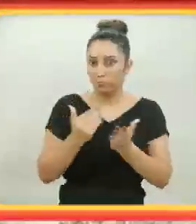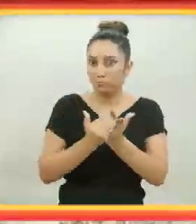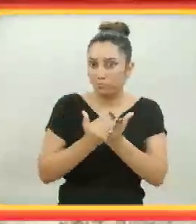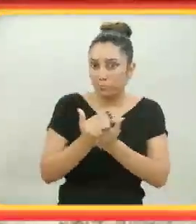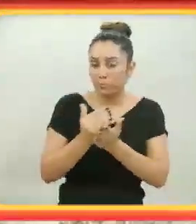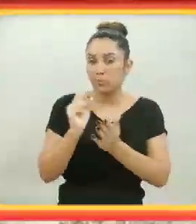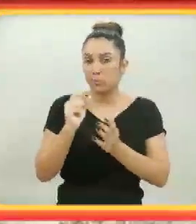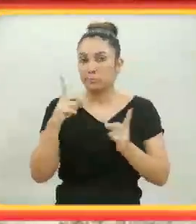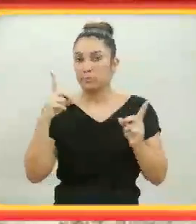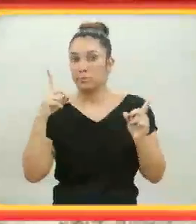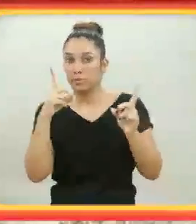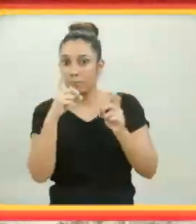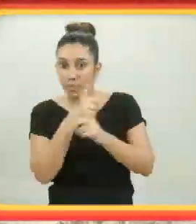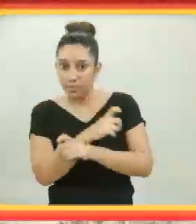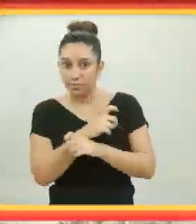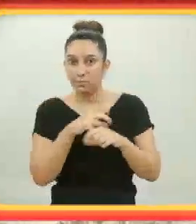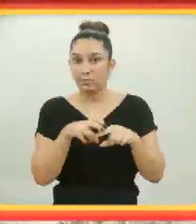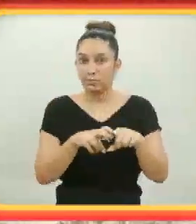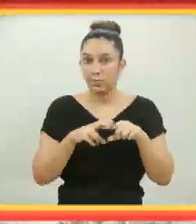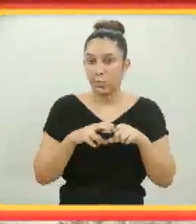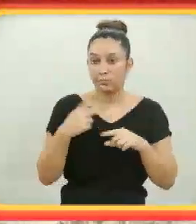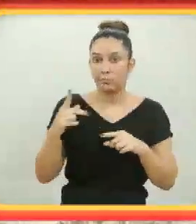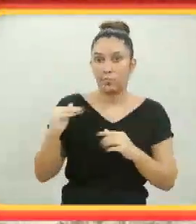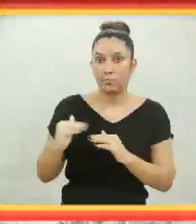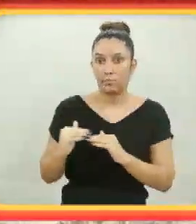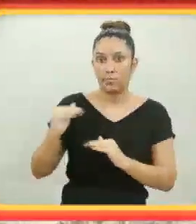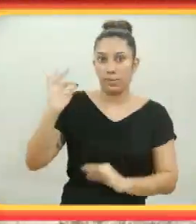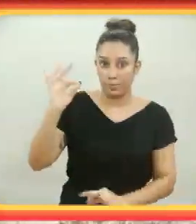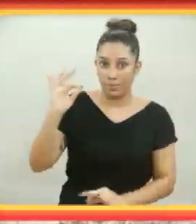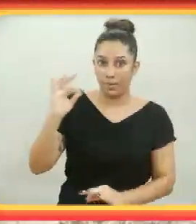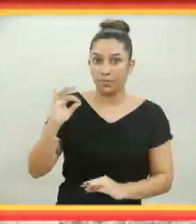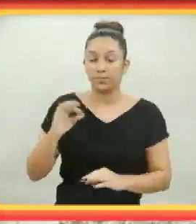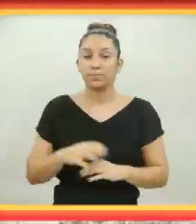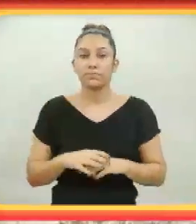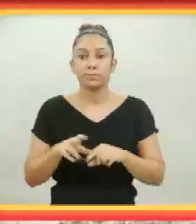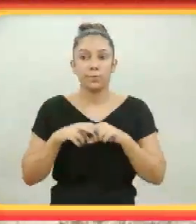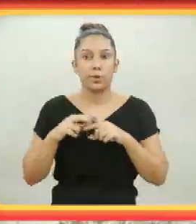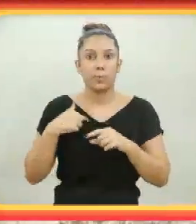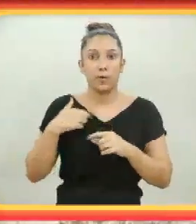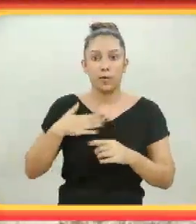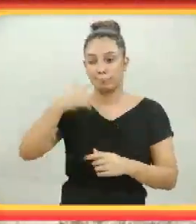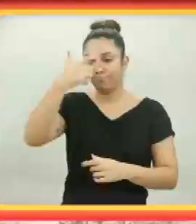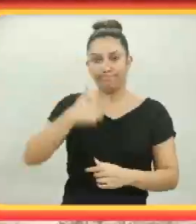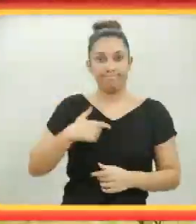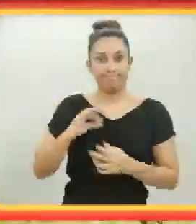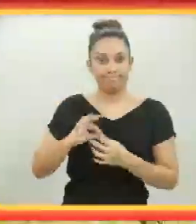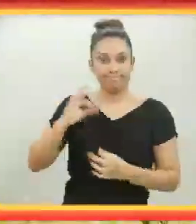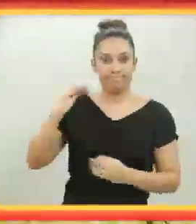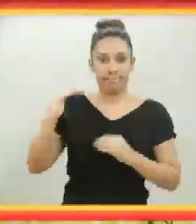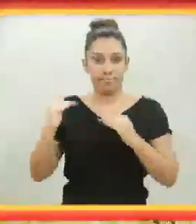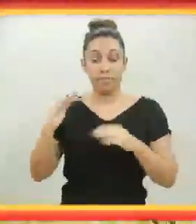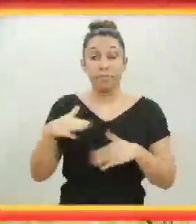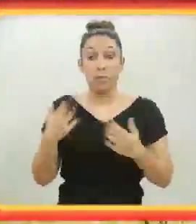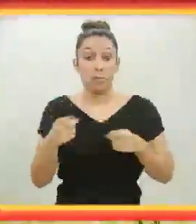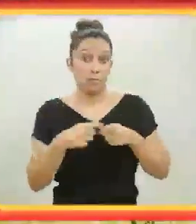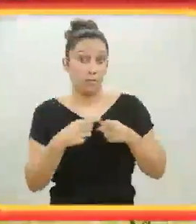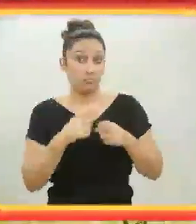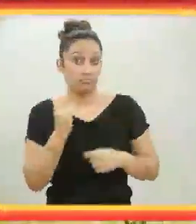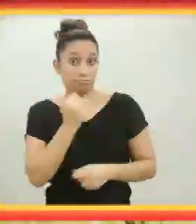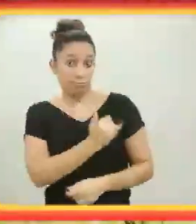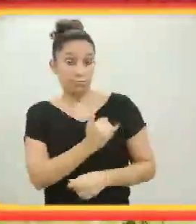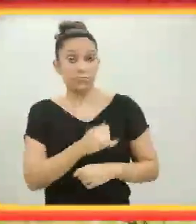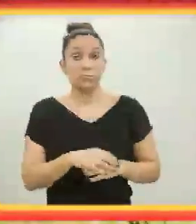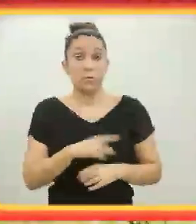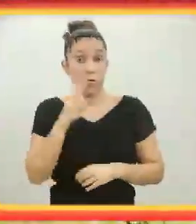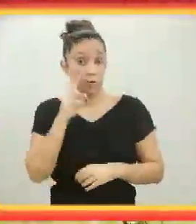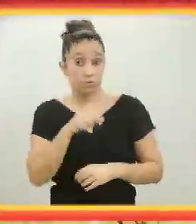pouco grande para o meu tamanho. Então, foi onde que eu já comecei a ter complicações devido ao tamanho dela e devido à